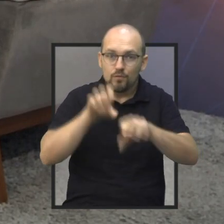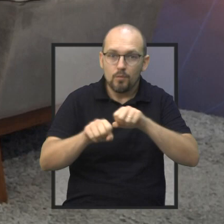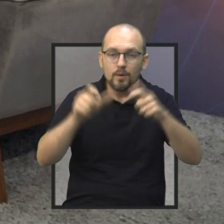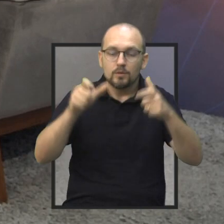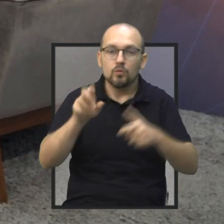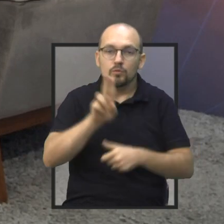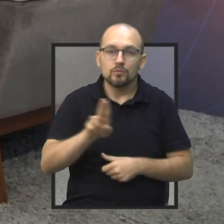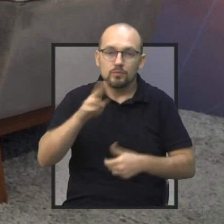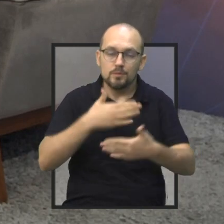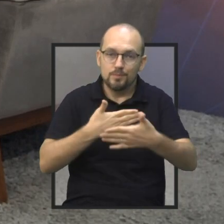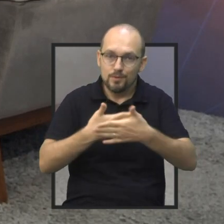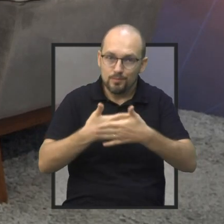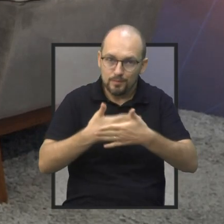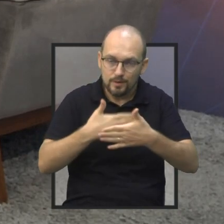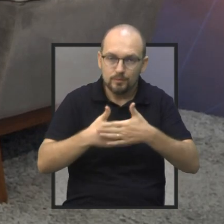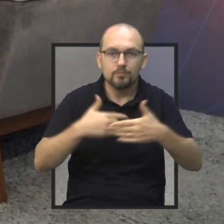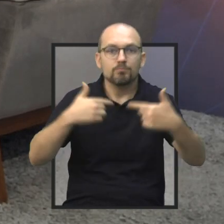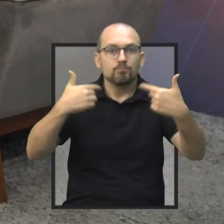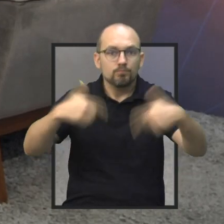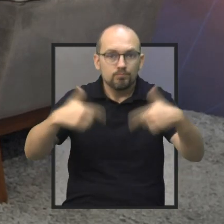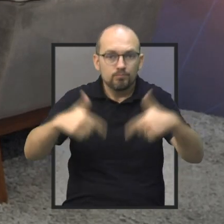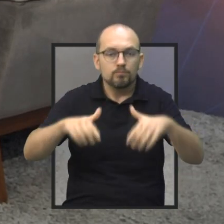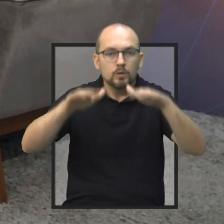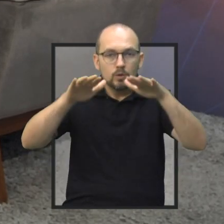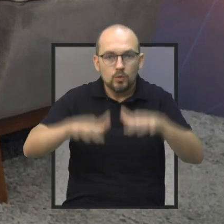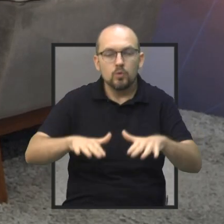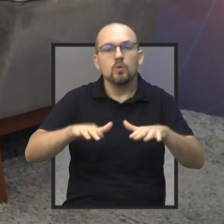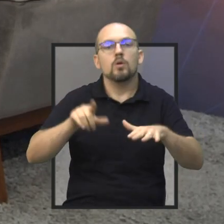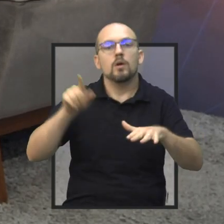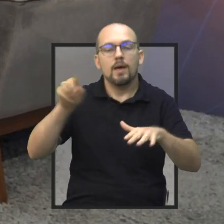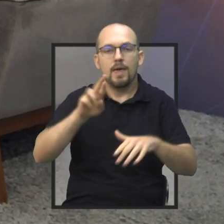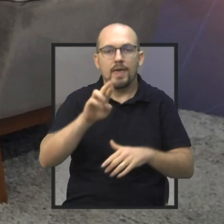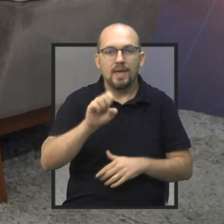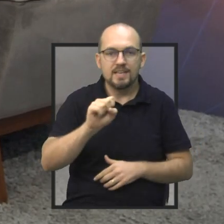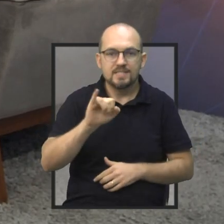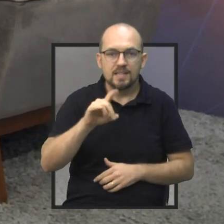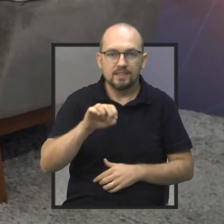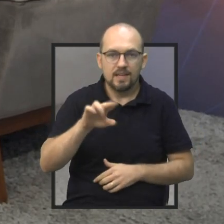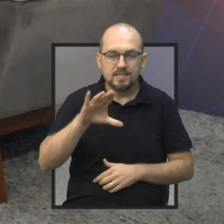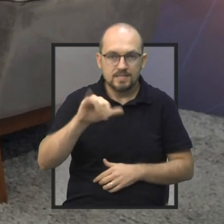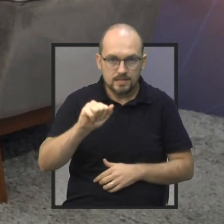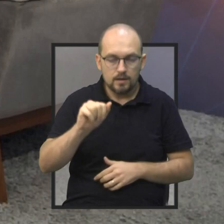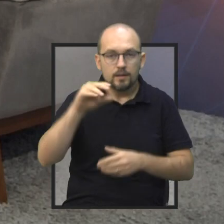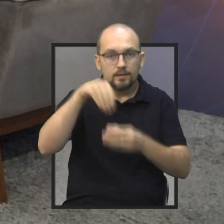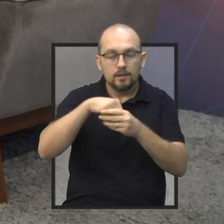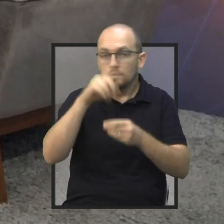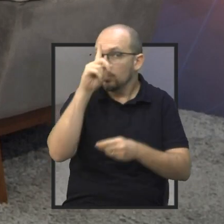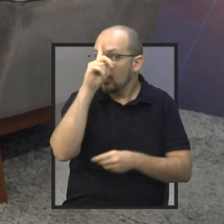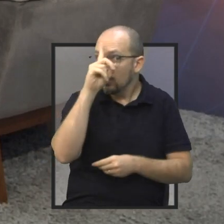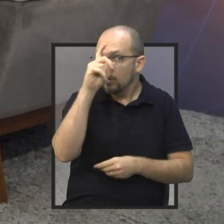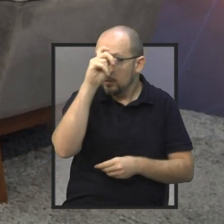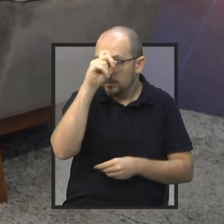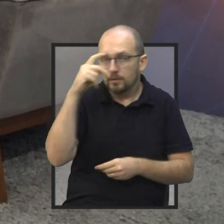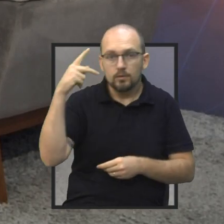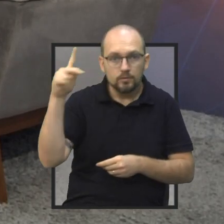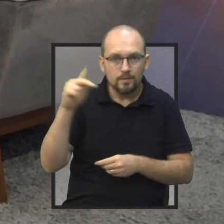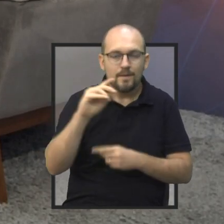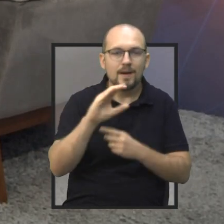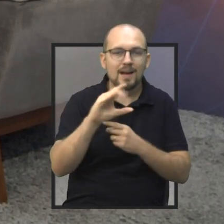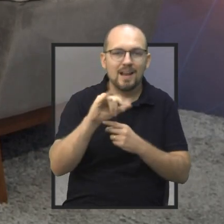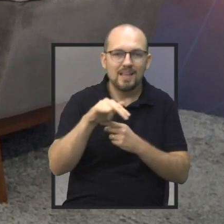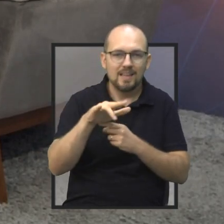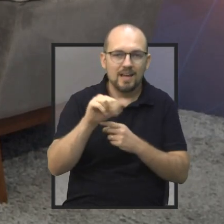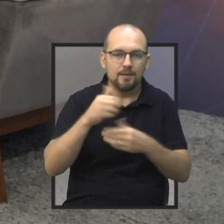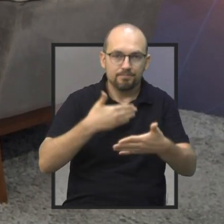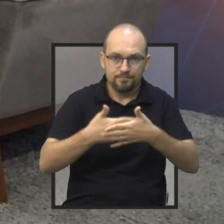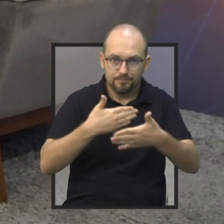Ribeirão Preto, possui residência médica e especialização em infectologia pelo Hospital das Clínicas de Ribeirão Preto